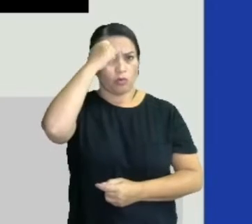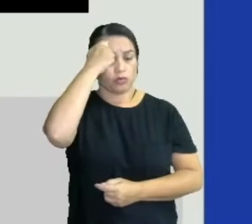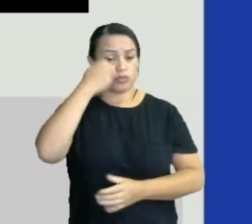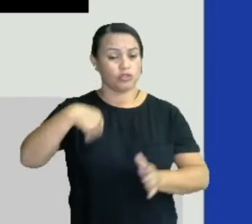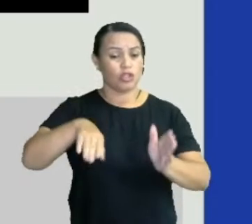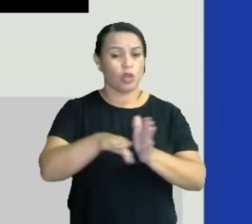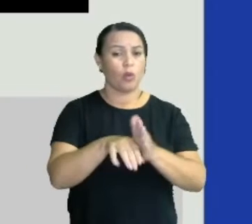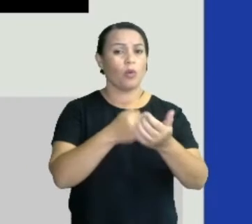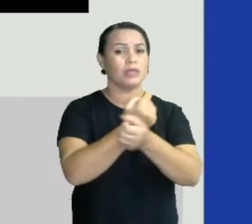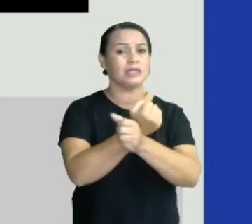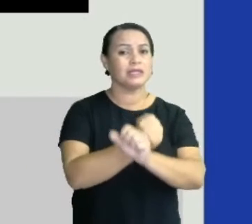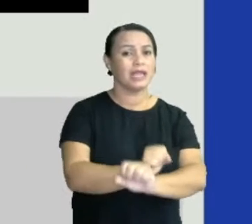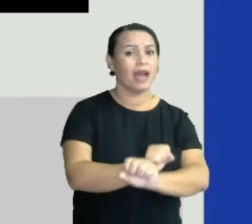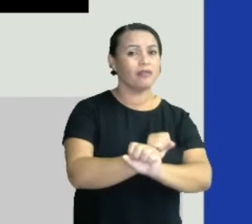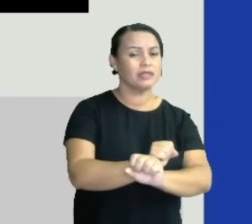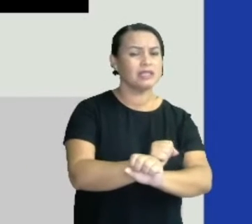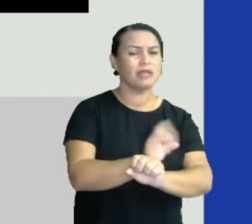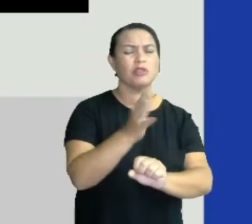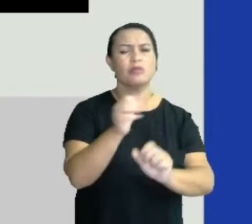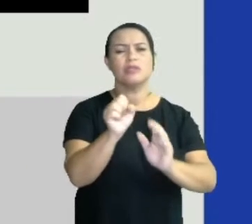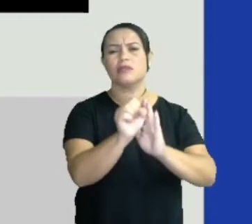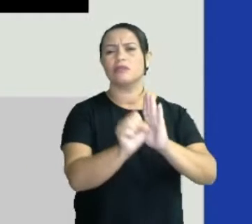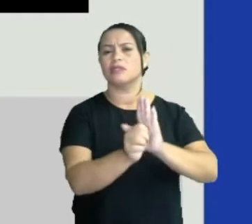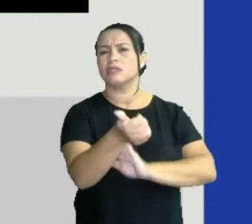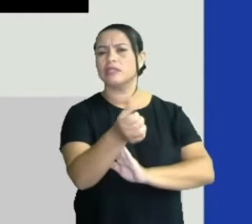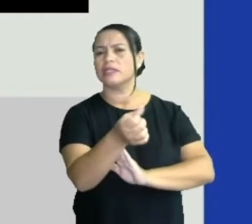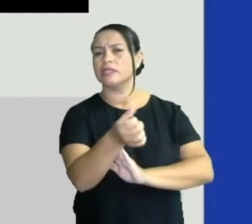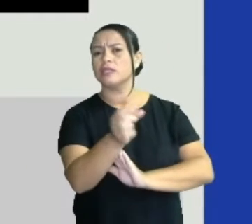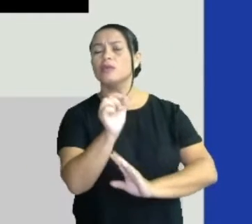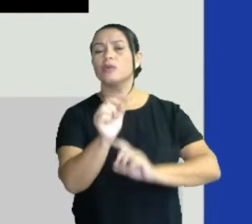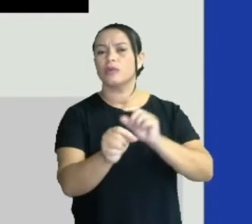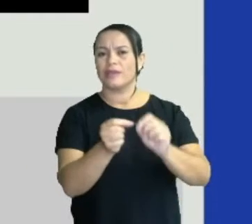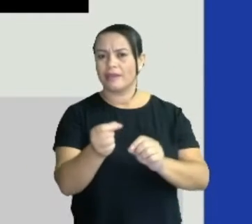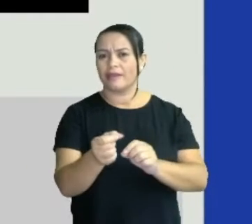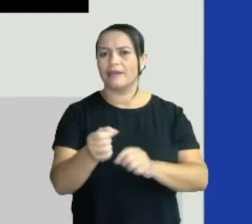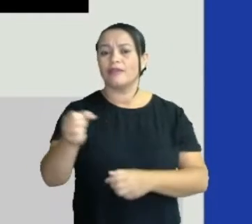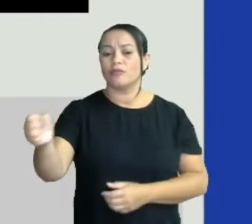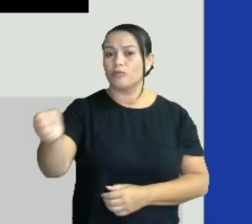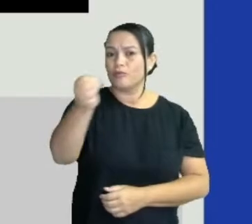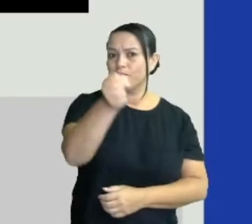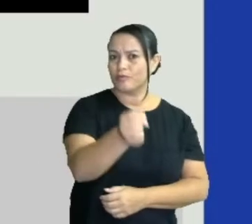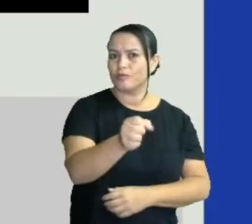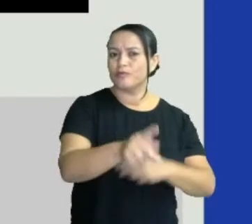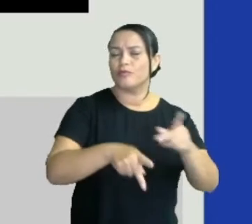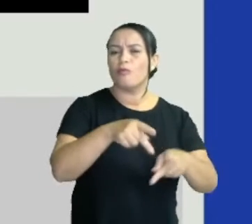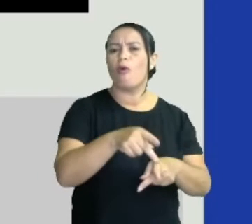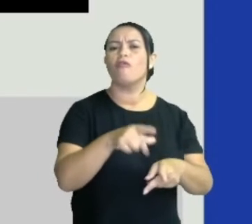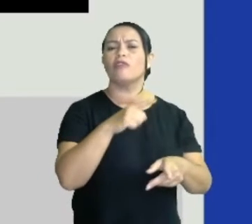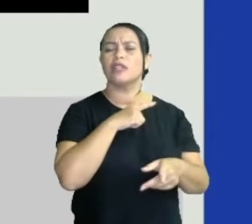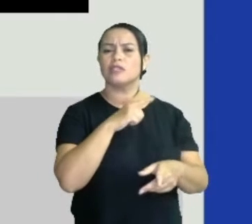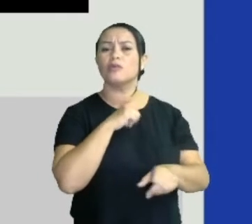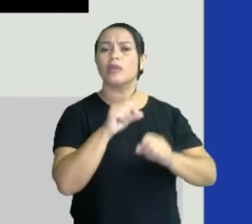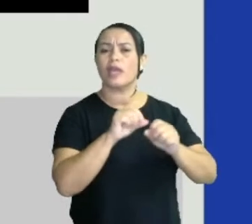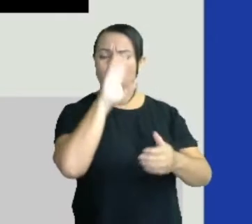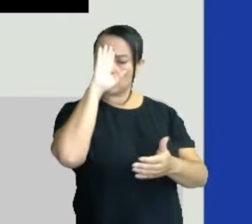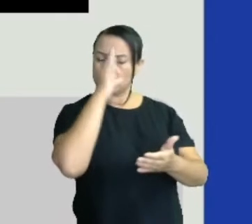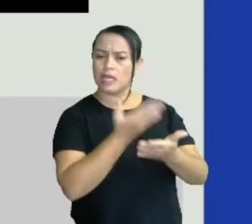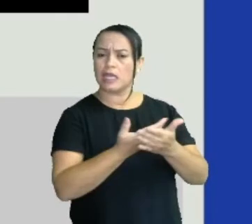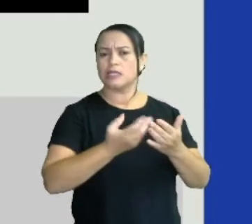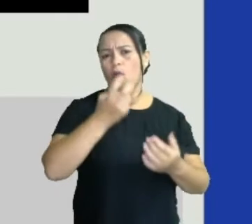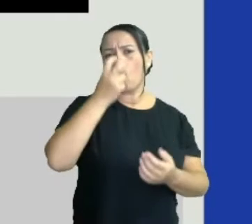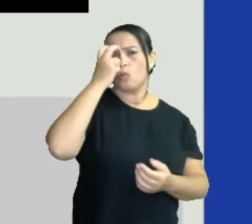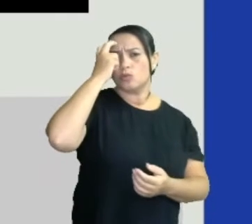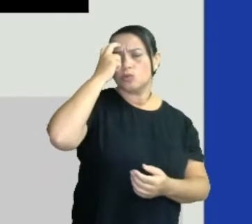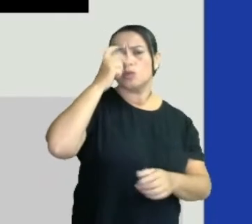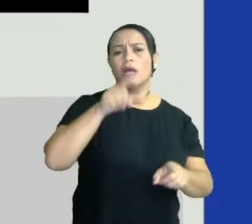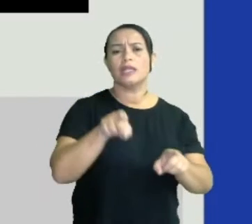de escravizado, lá no século XVI, ele vem trazendo suas crenças, vem trazendo sua